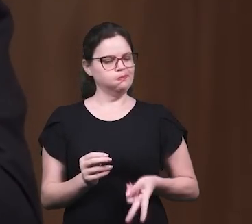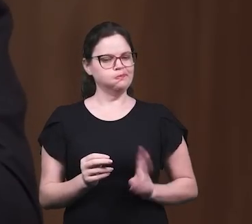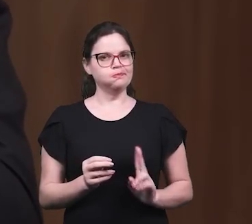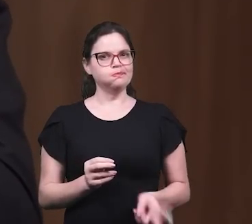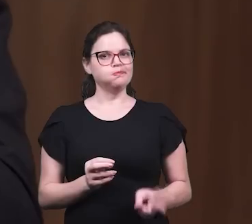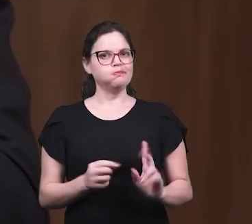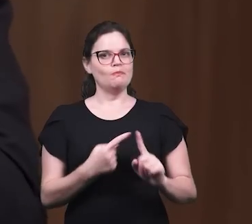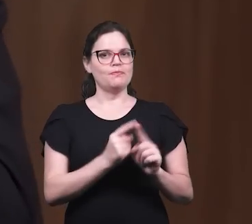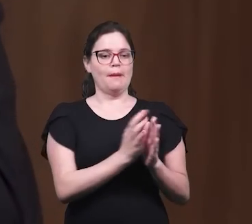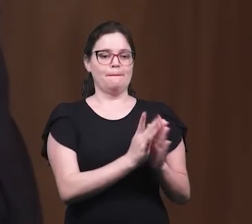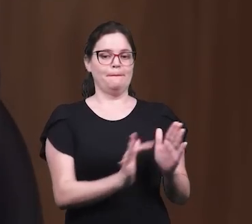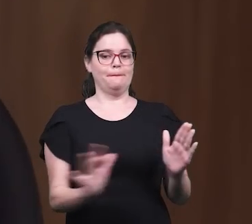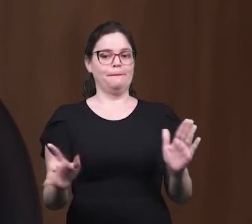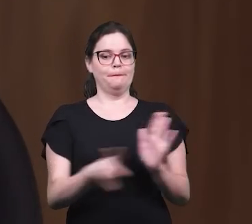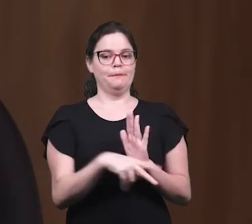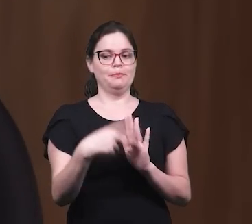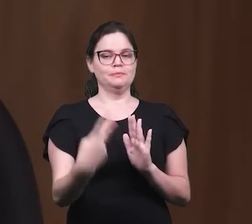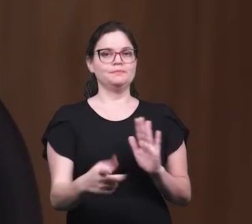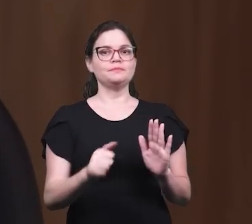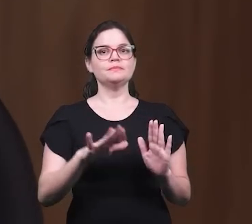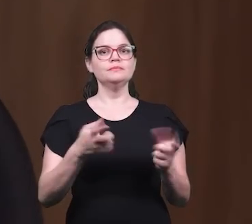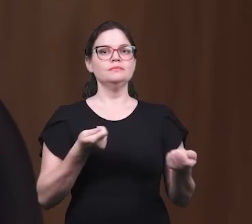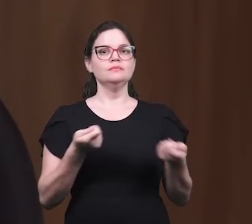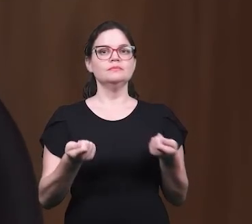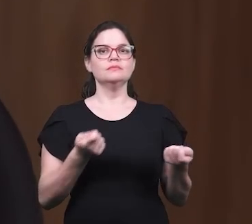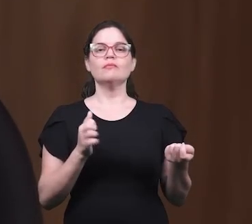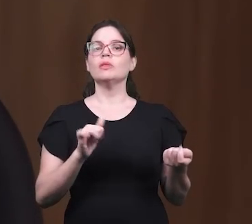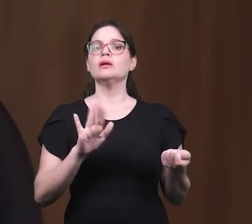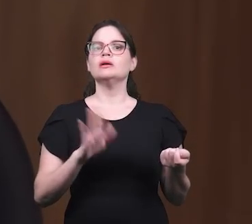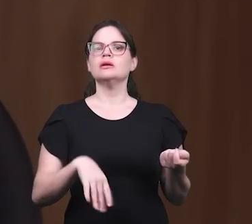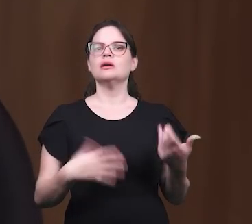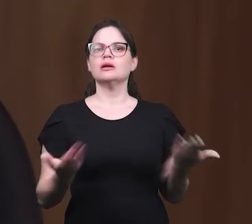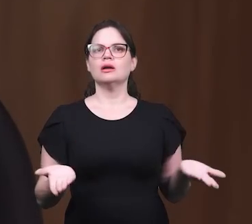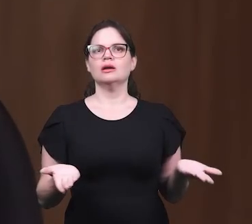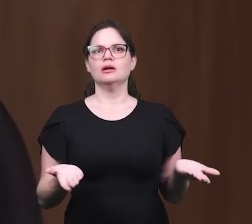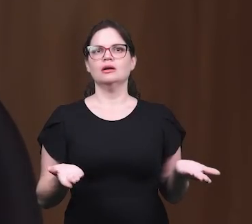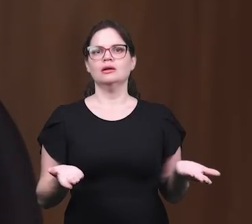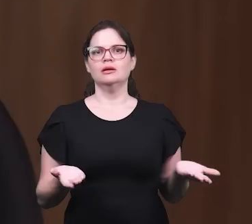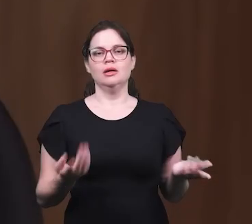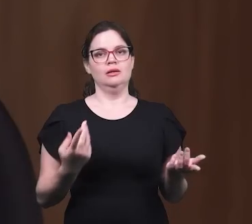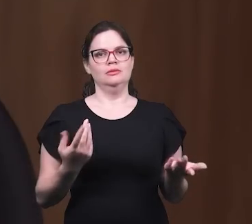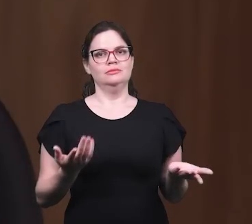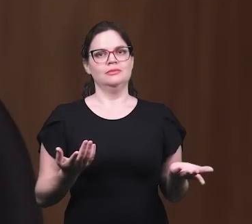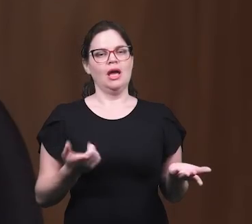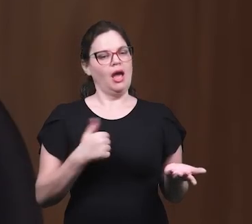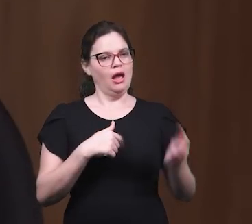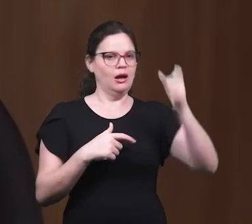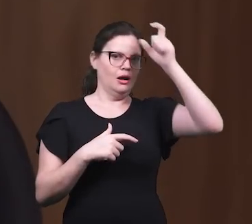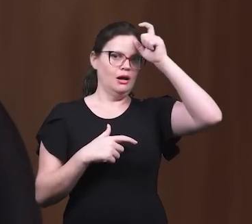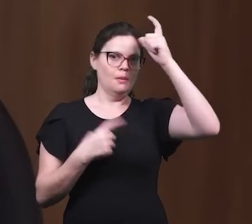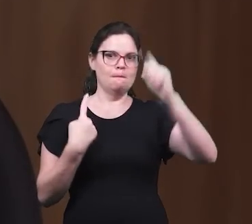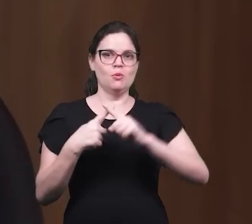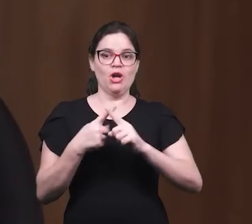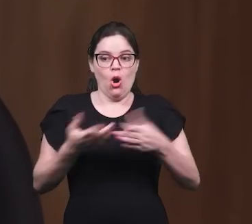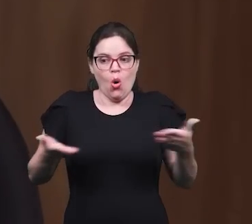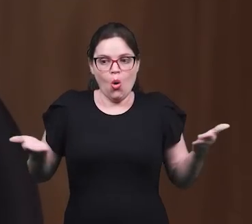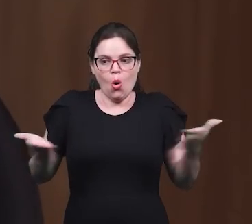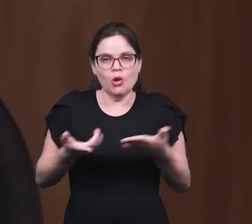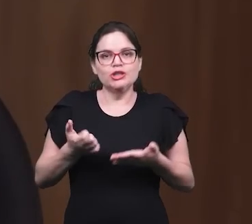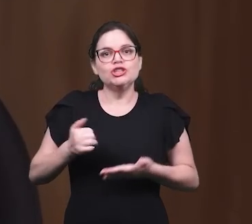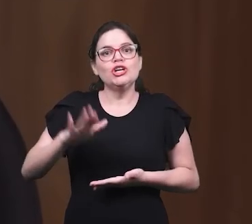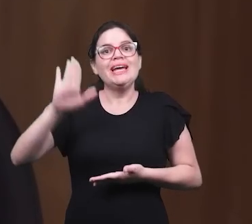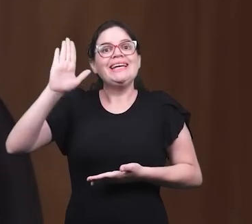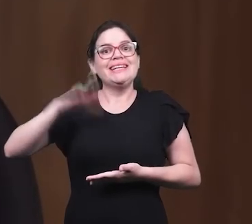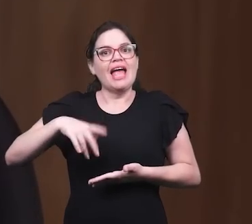agora. Quem detém a operação do mal é o Espírito Santo. Há um que o